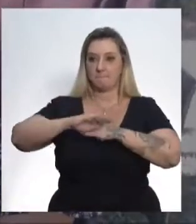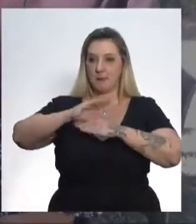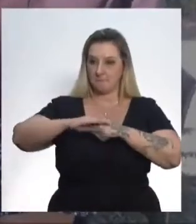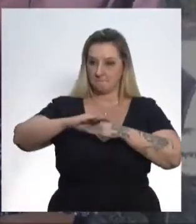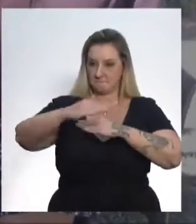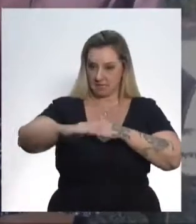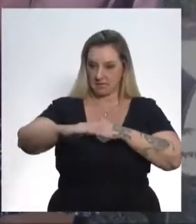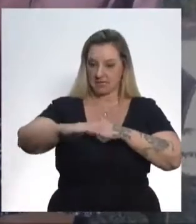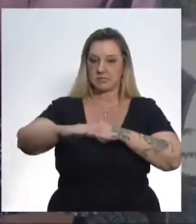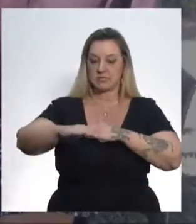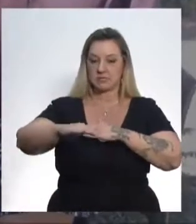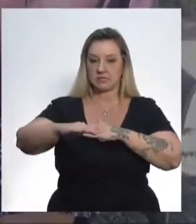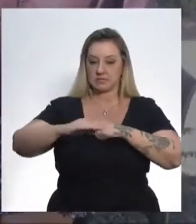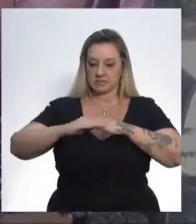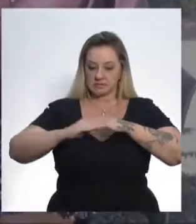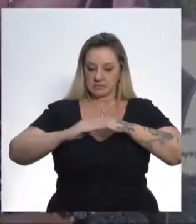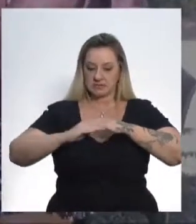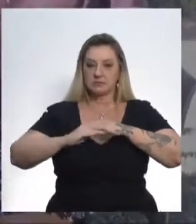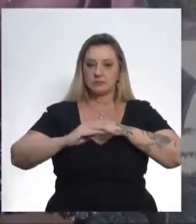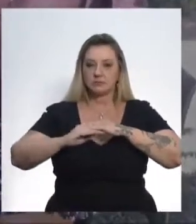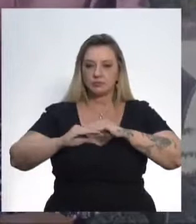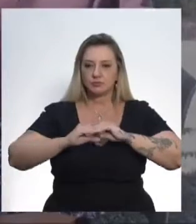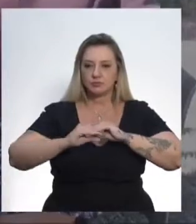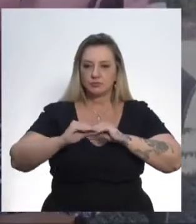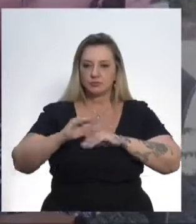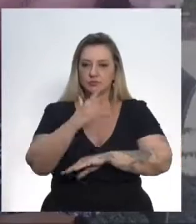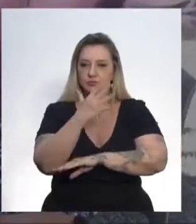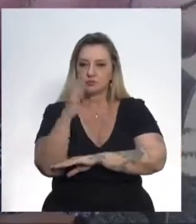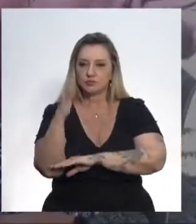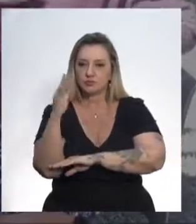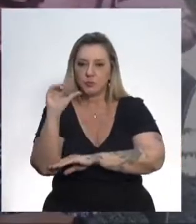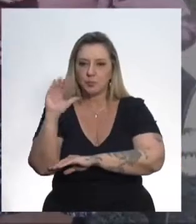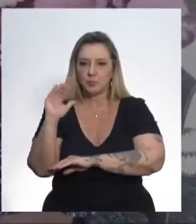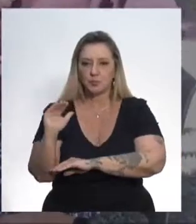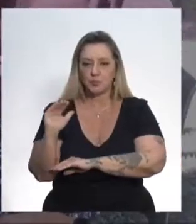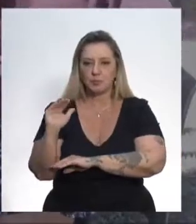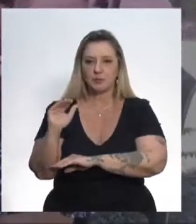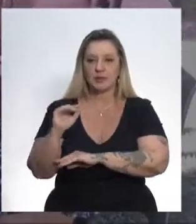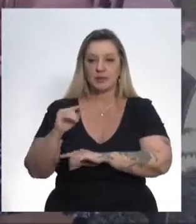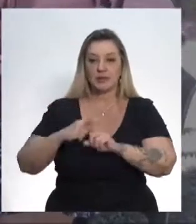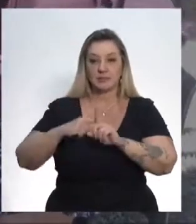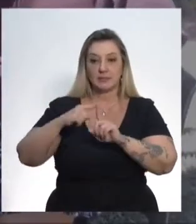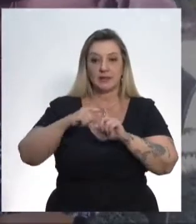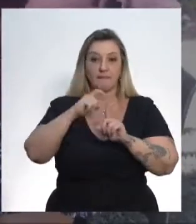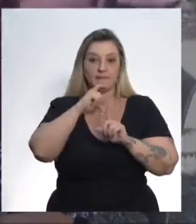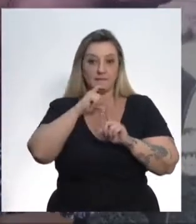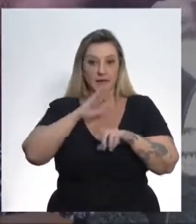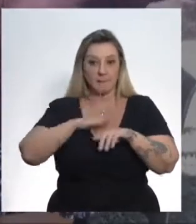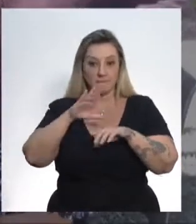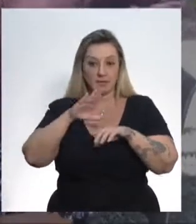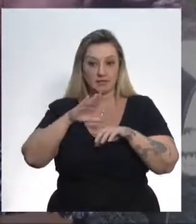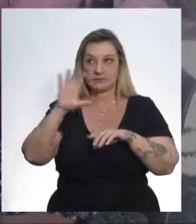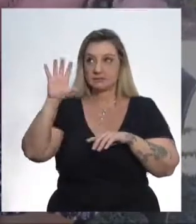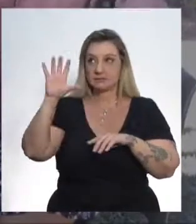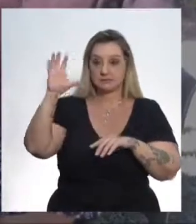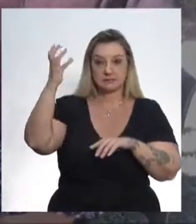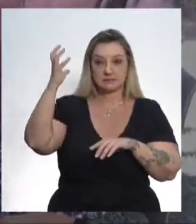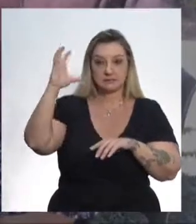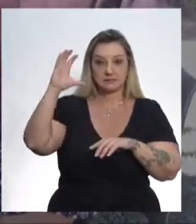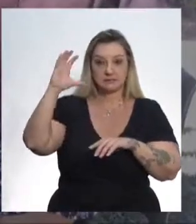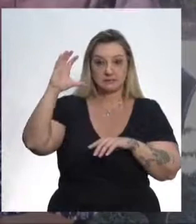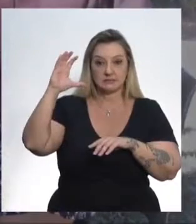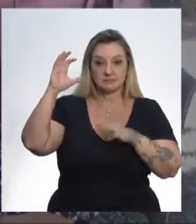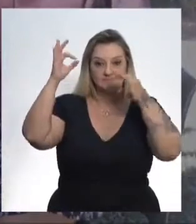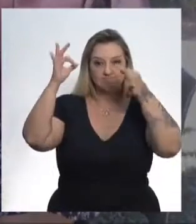campos, com vegetação rasteira e pequenos arbustos. As temperaturas são mais frias e as estações do ano